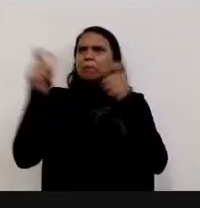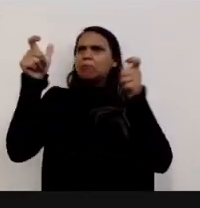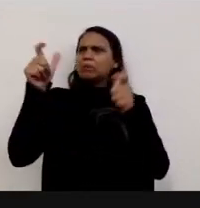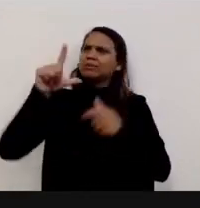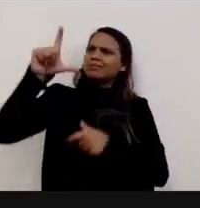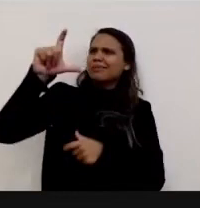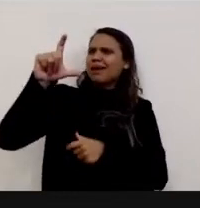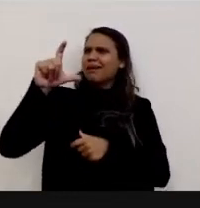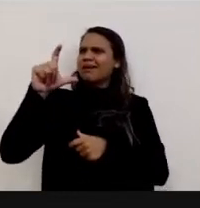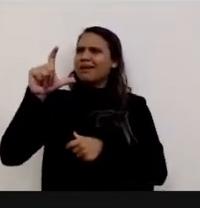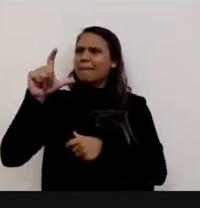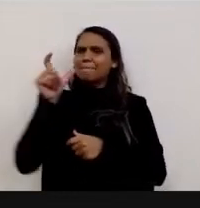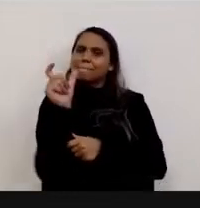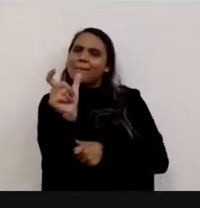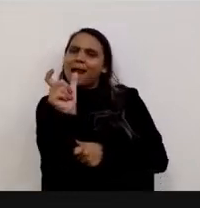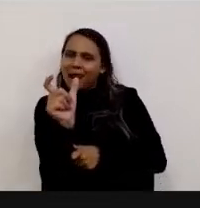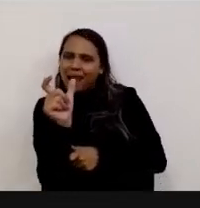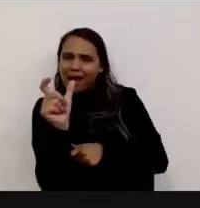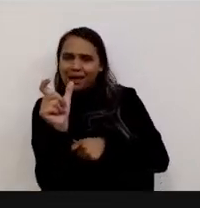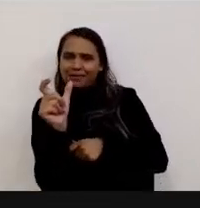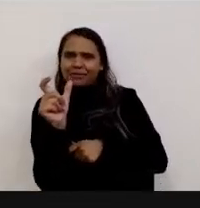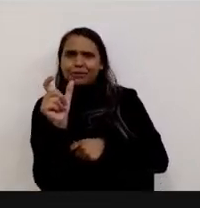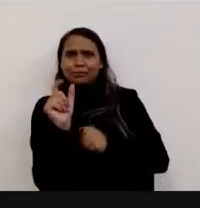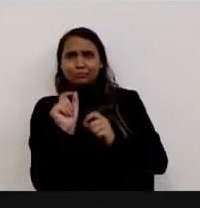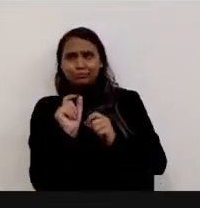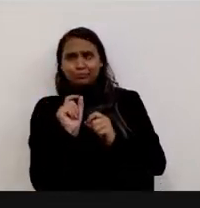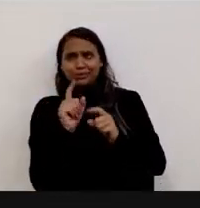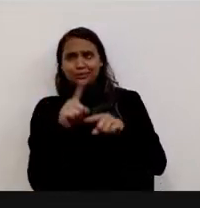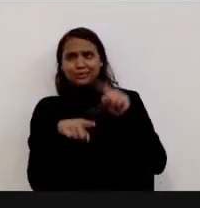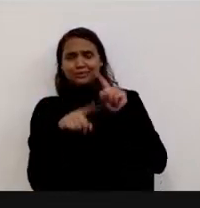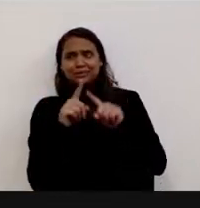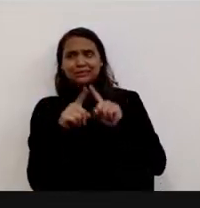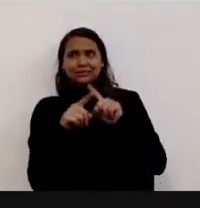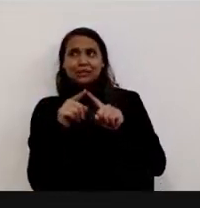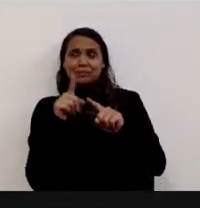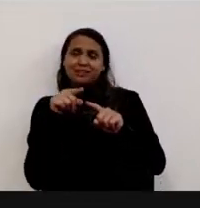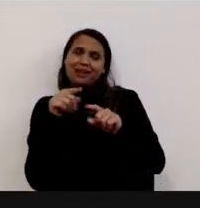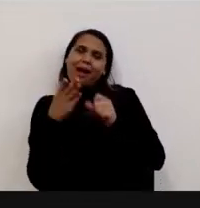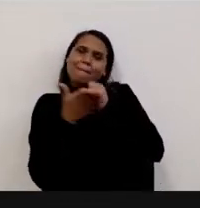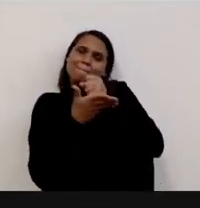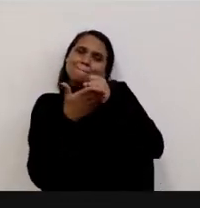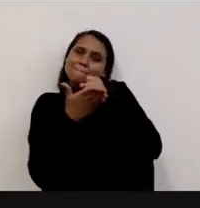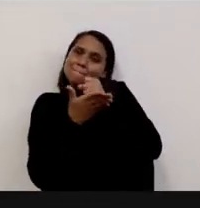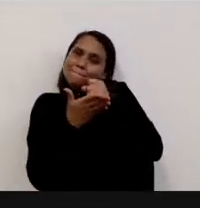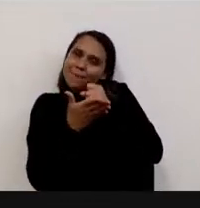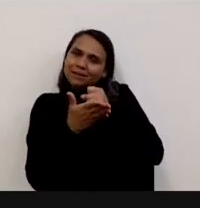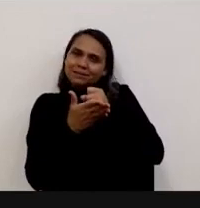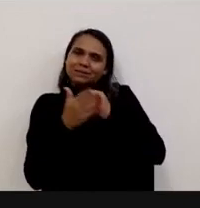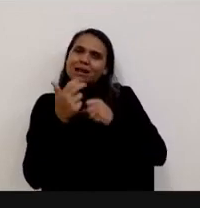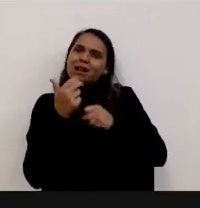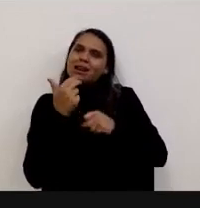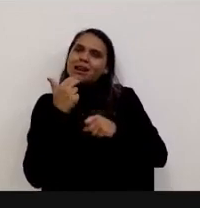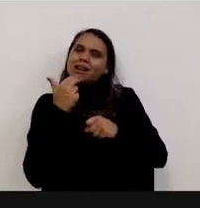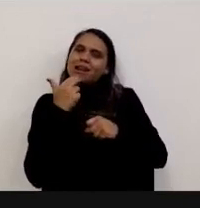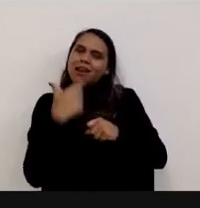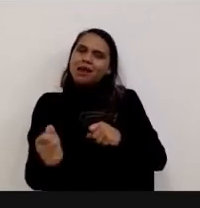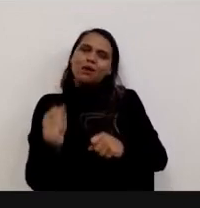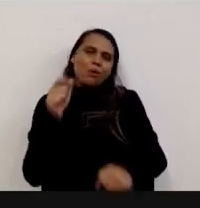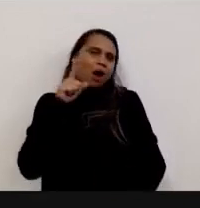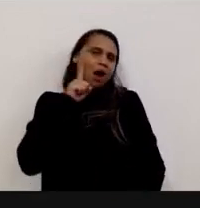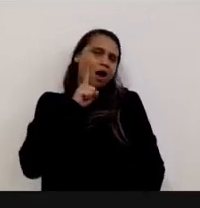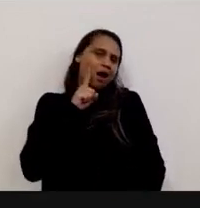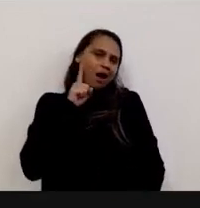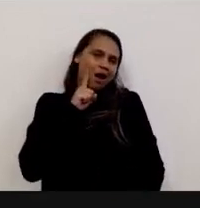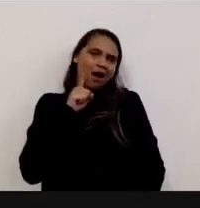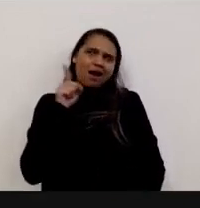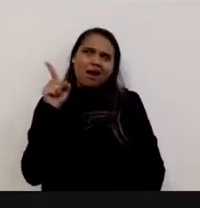Aí a gente fica pensando o que pode acontecer, né? Como a ferramenta ela é baseada na língua inglesa, a gente acredita que o algoritmo pensa que aquilo